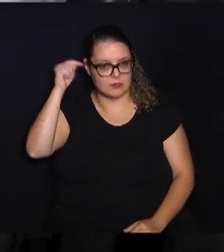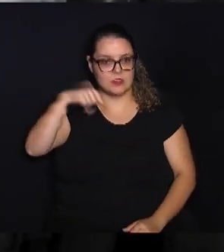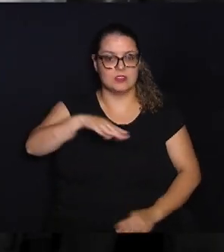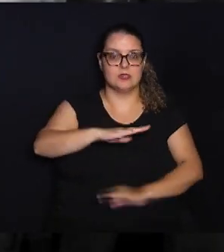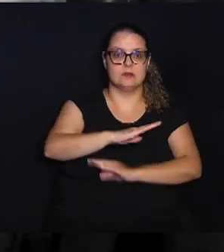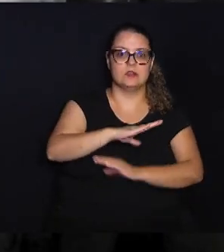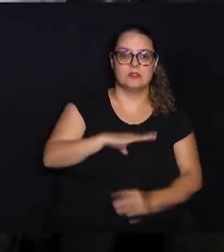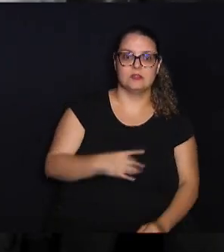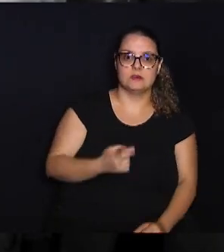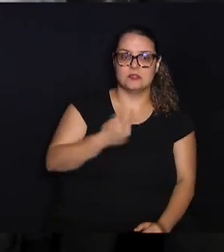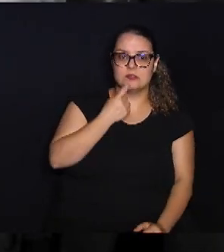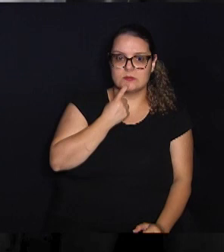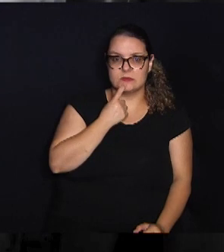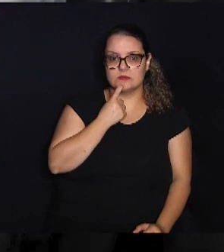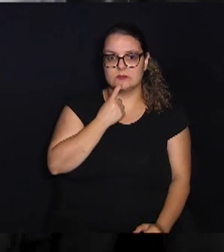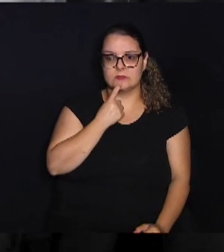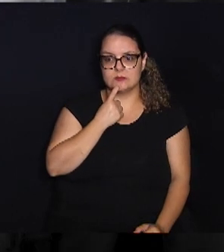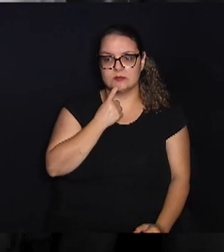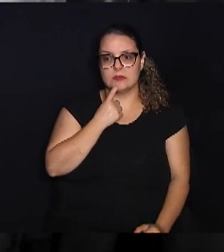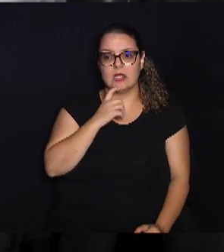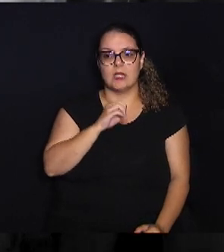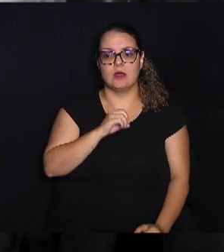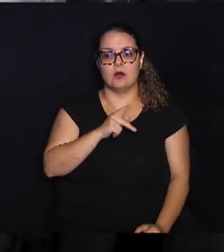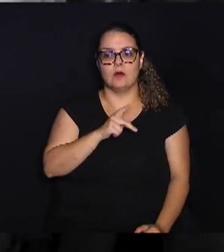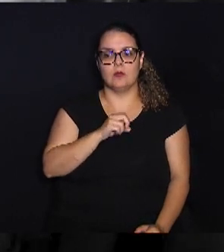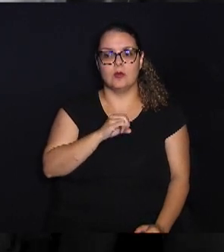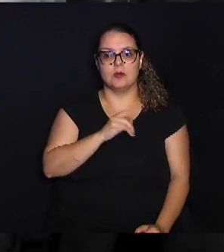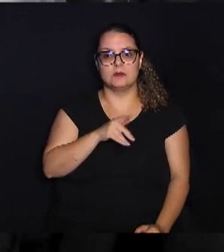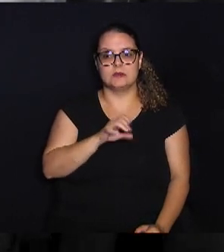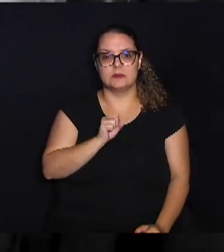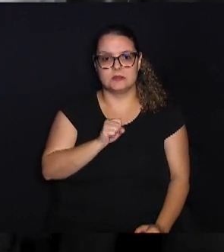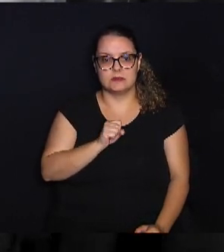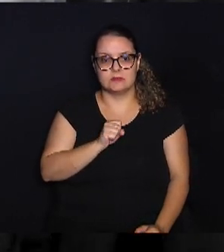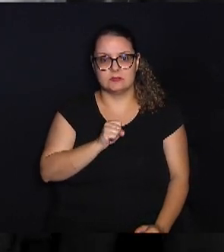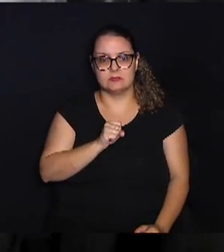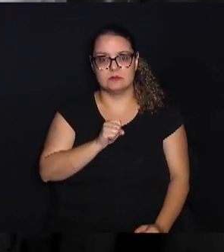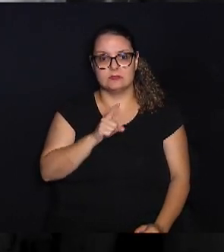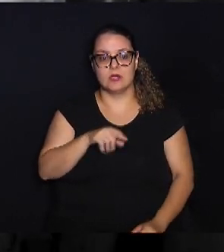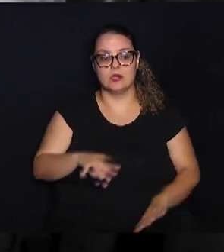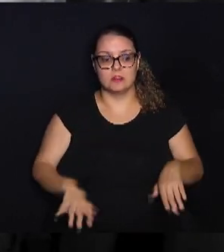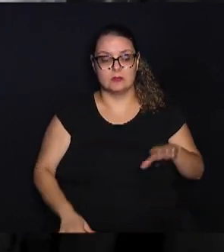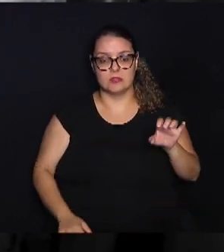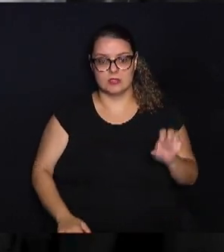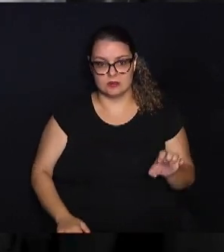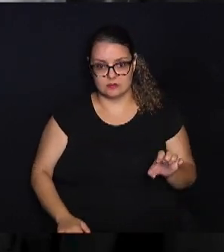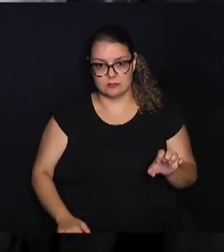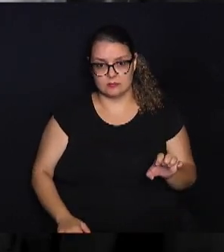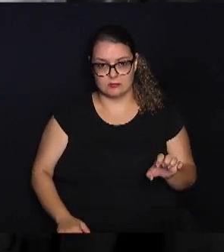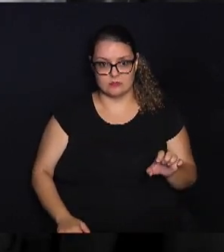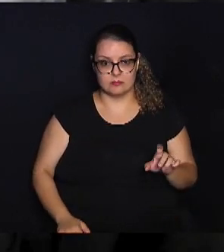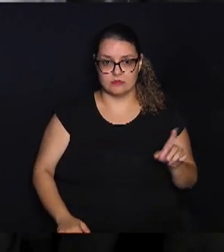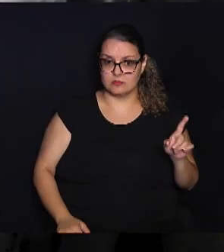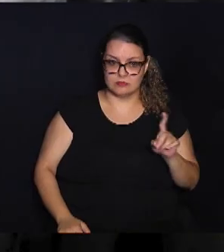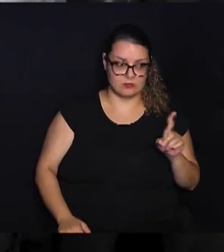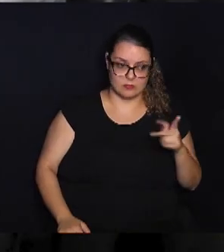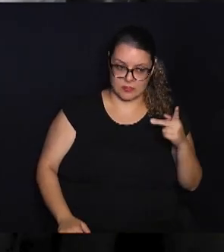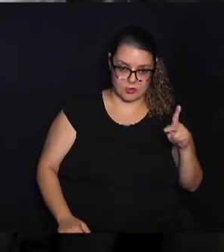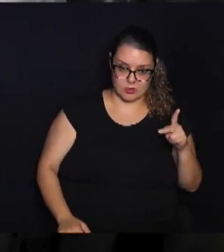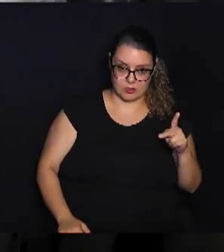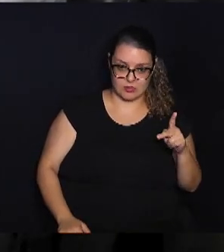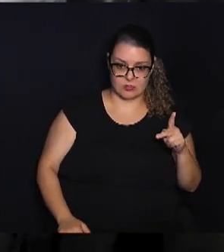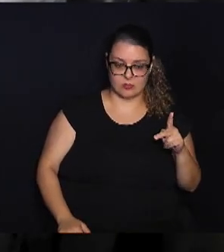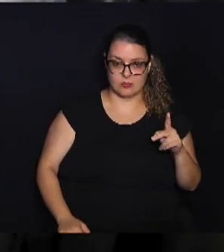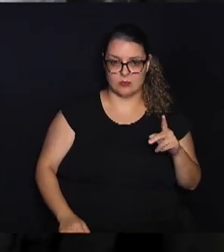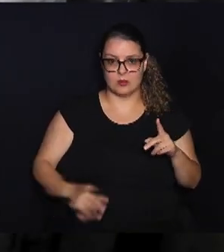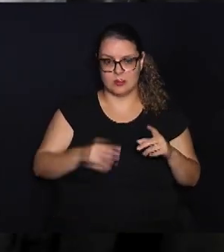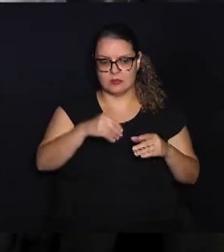de Campinas, a oposição, ela era basicamente de esquerda, algo que não é do seu espectro